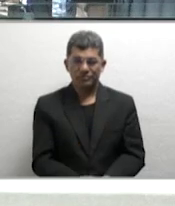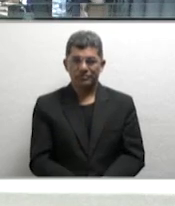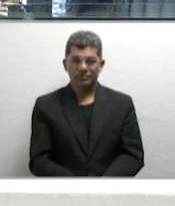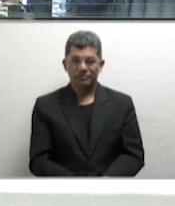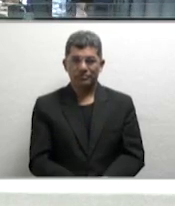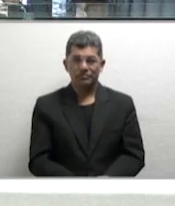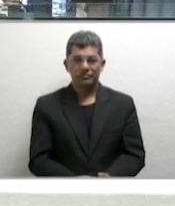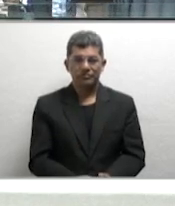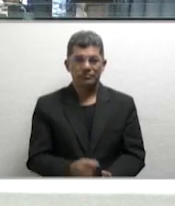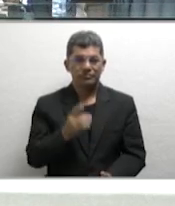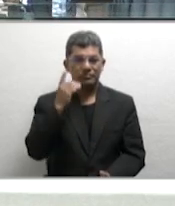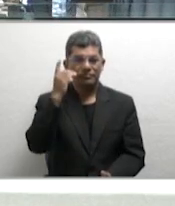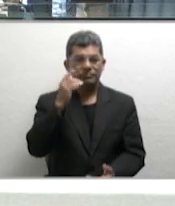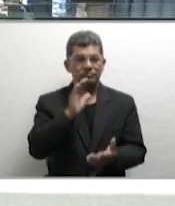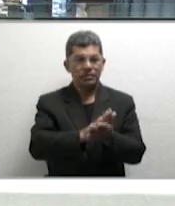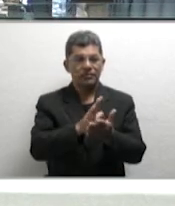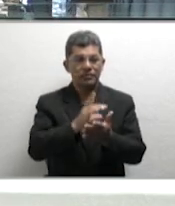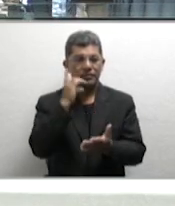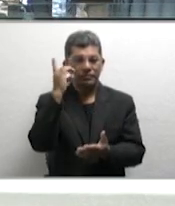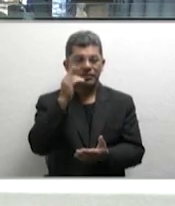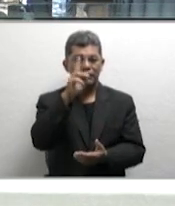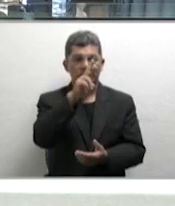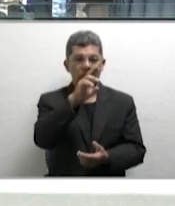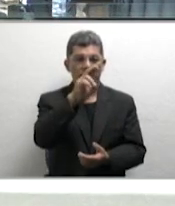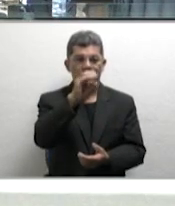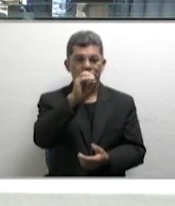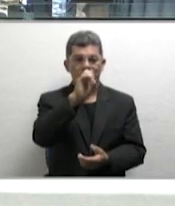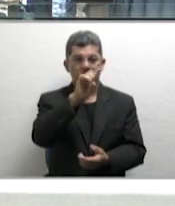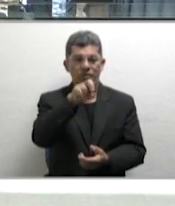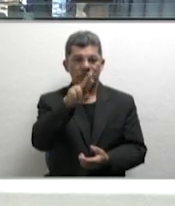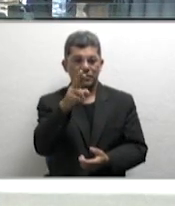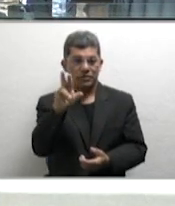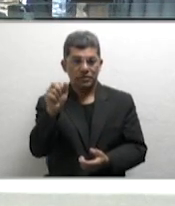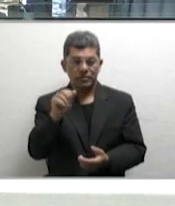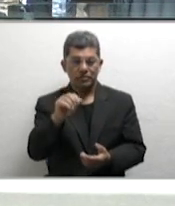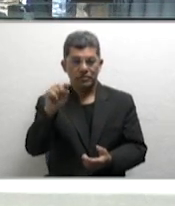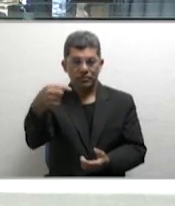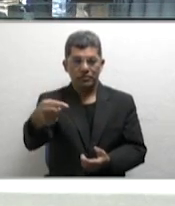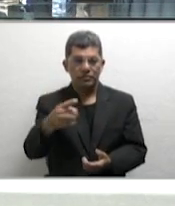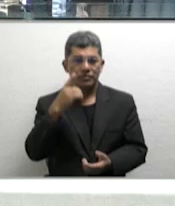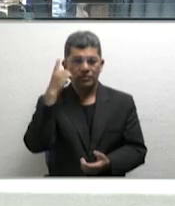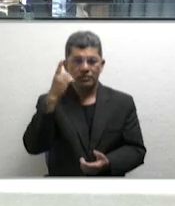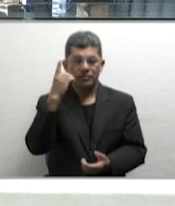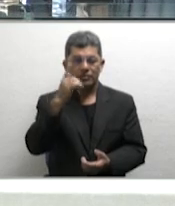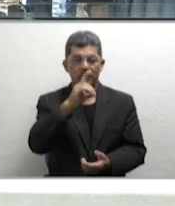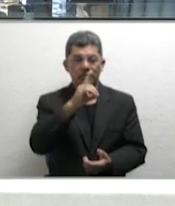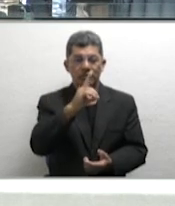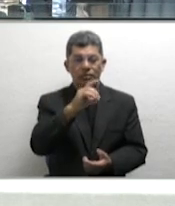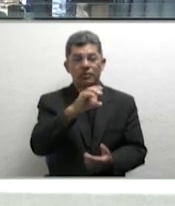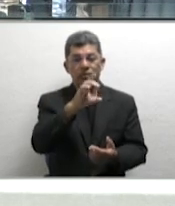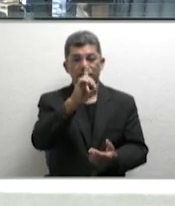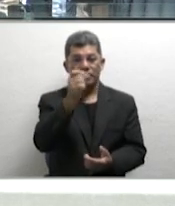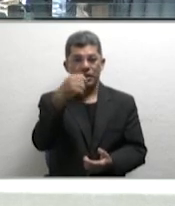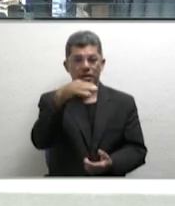Amém, deputado Rosinha. Próximo orador escrito, ainda no pequeno expediente, deputado comandante Dan Câmara.